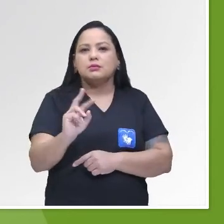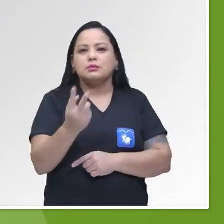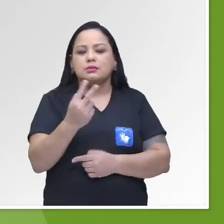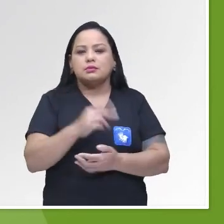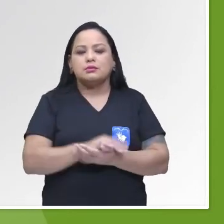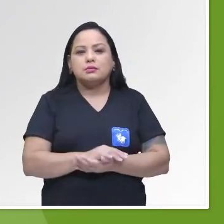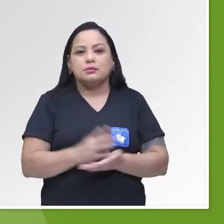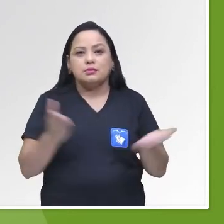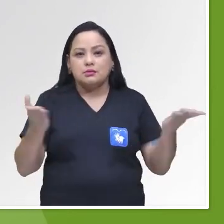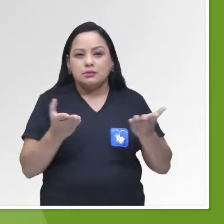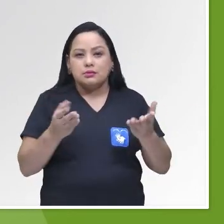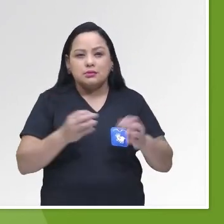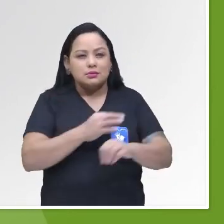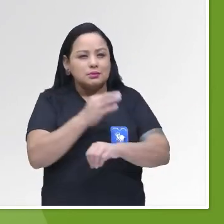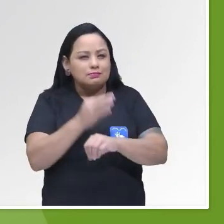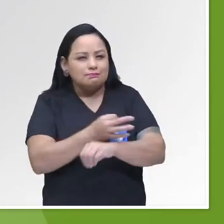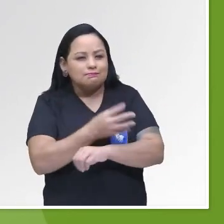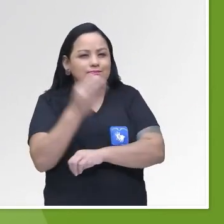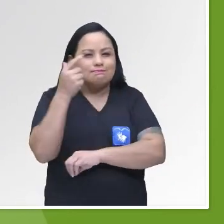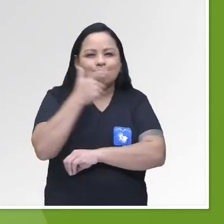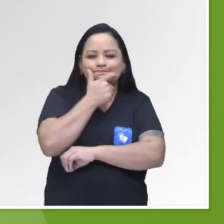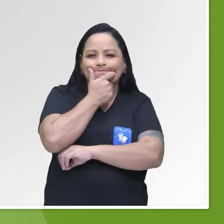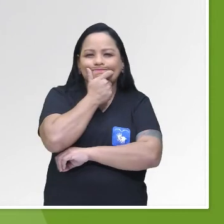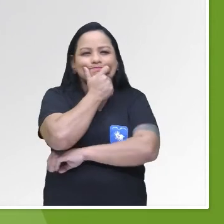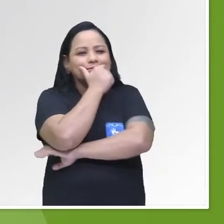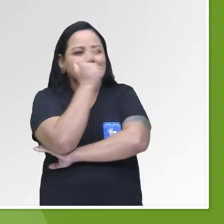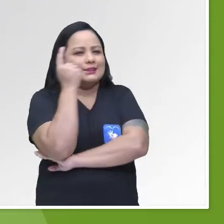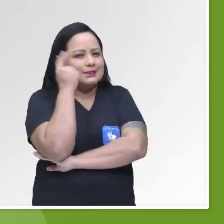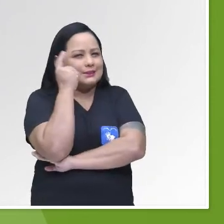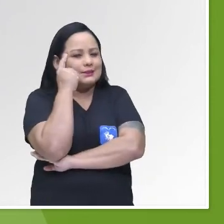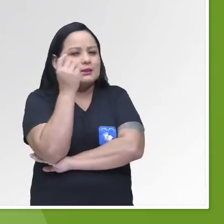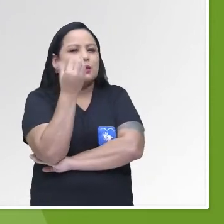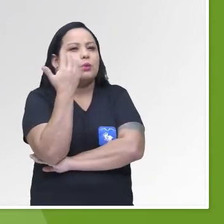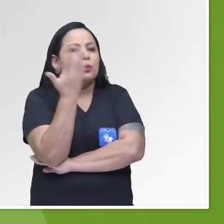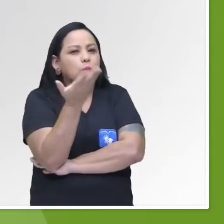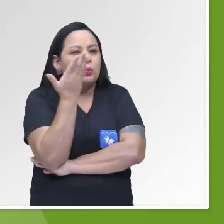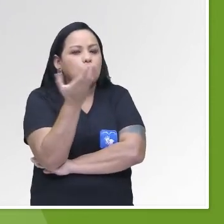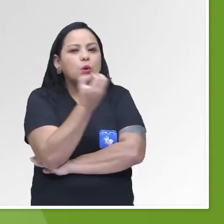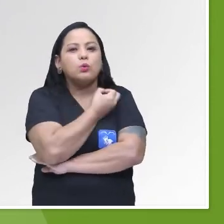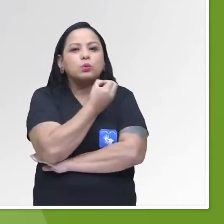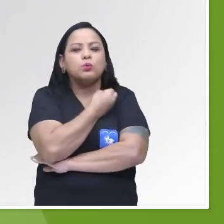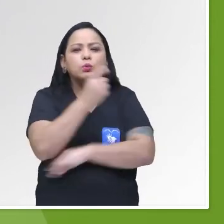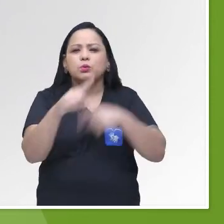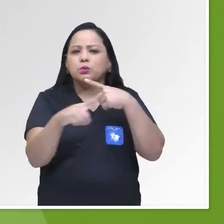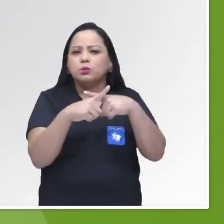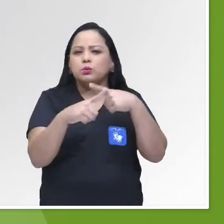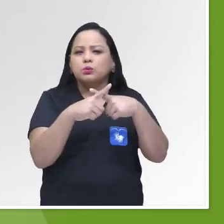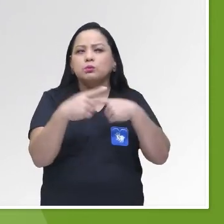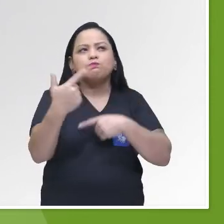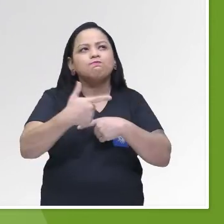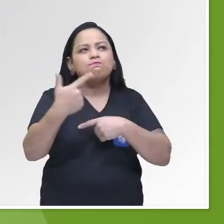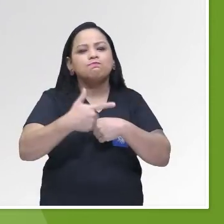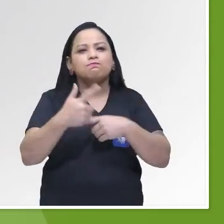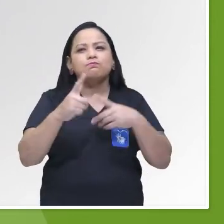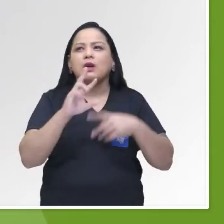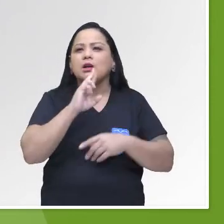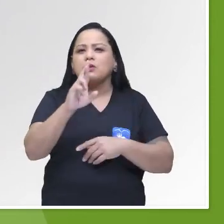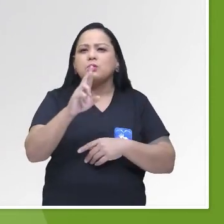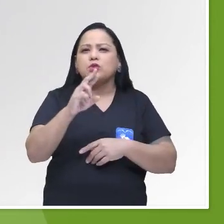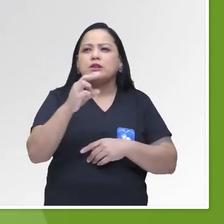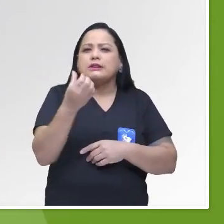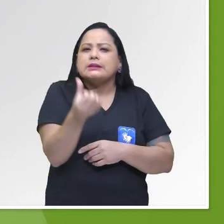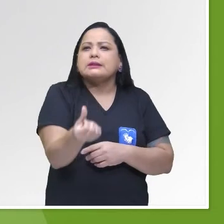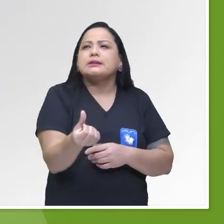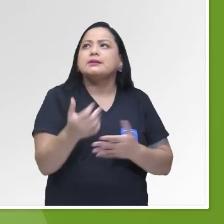Aí, olha a tentativa, eu vou ficar pensando, caramba, qual é o número que multiplicado por 2 vai dar